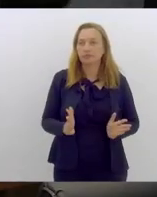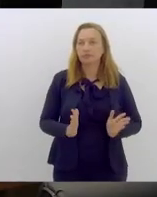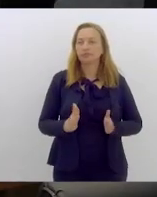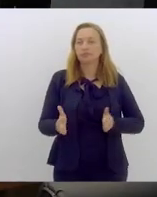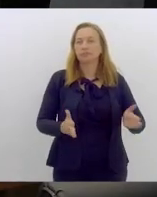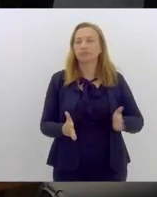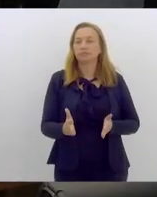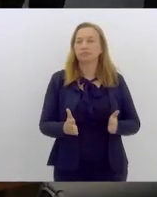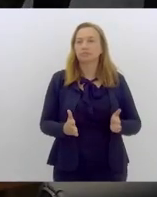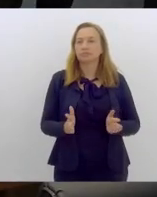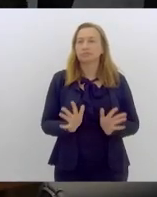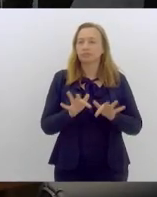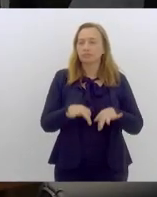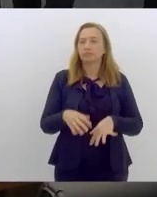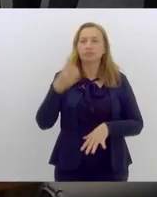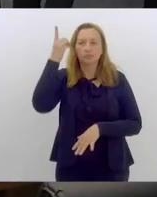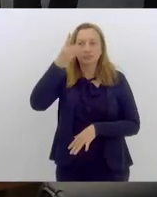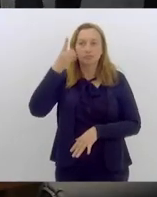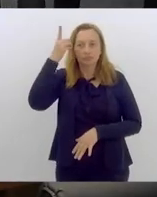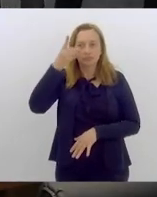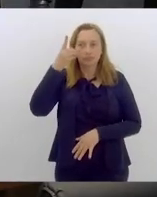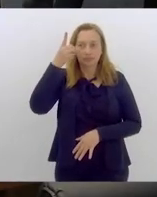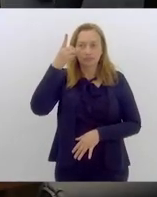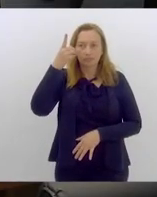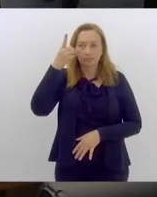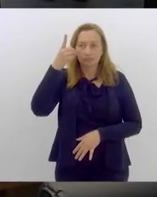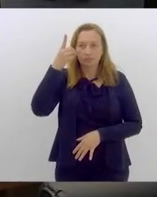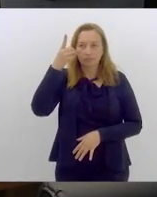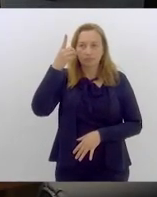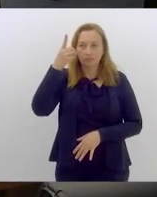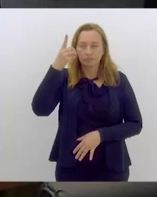final, deputado Rodrigo Amorim.